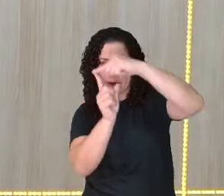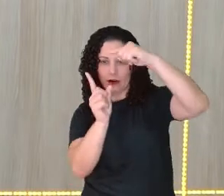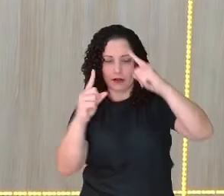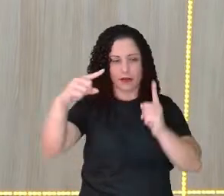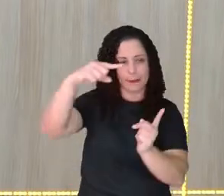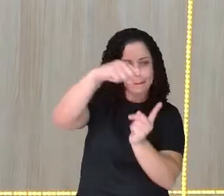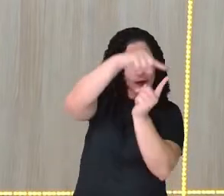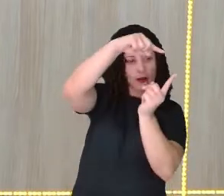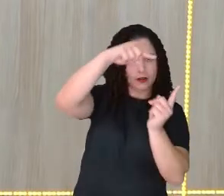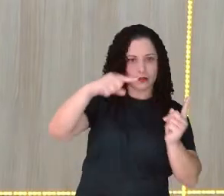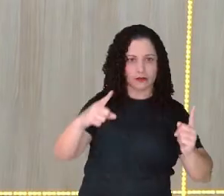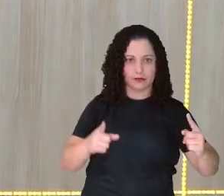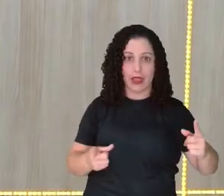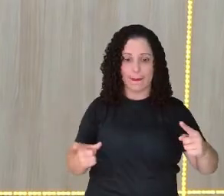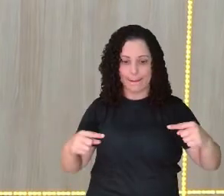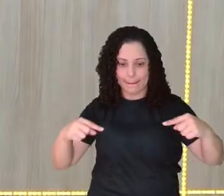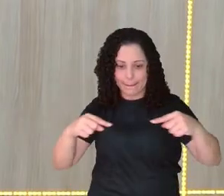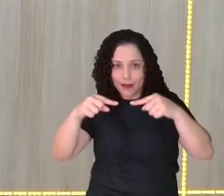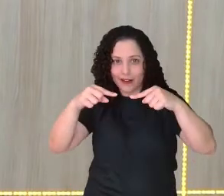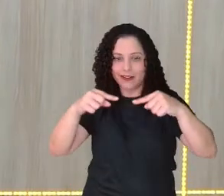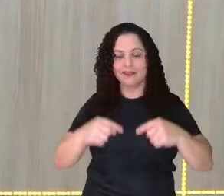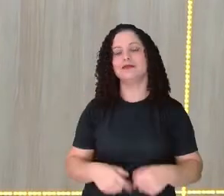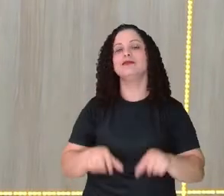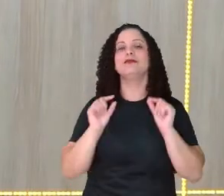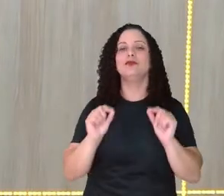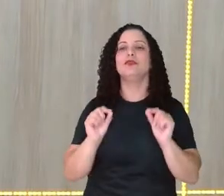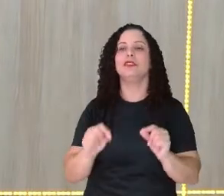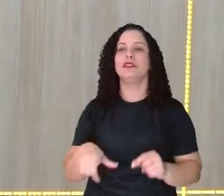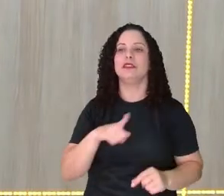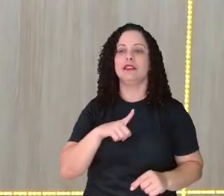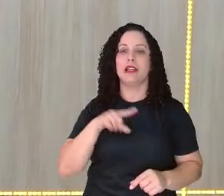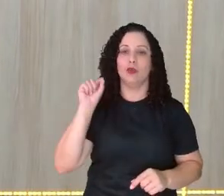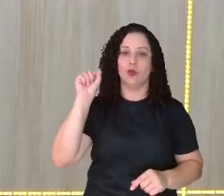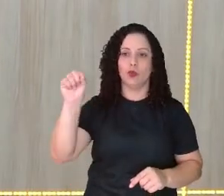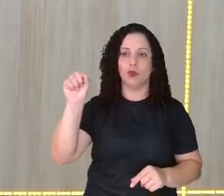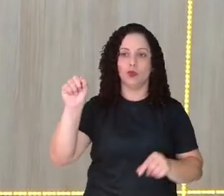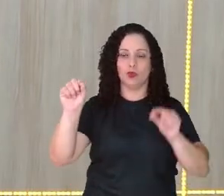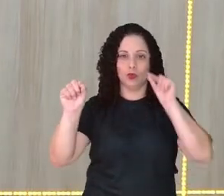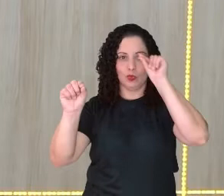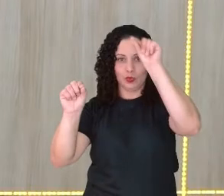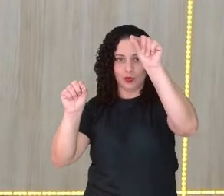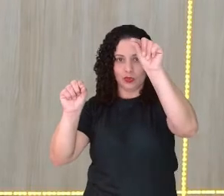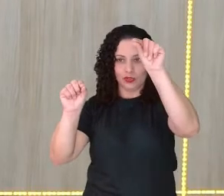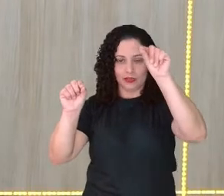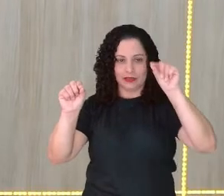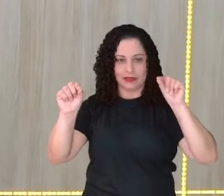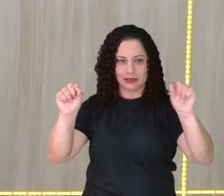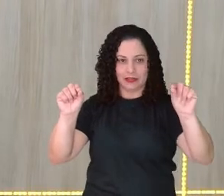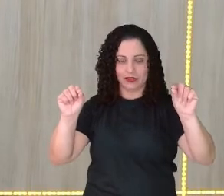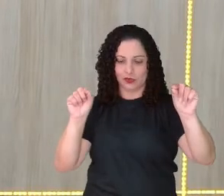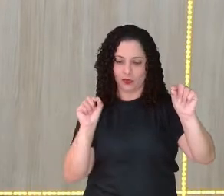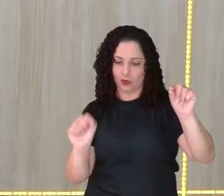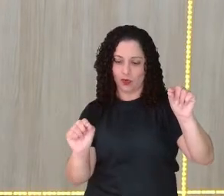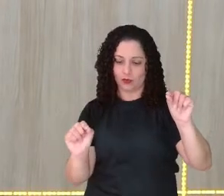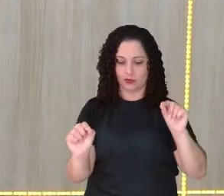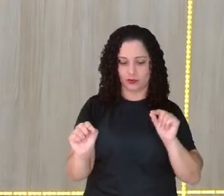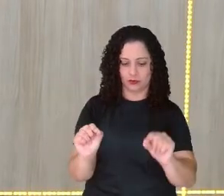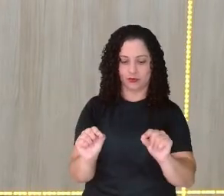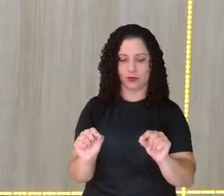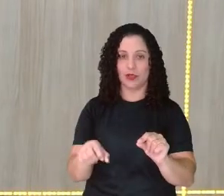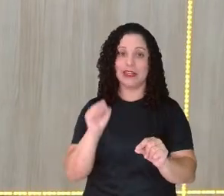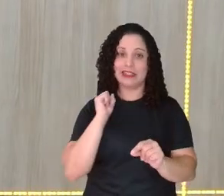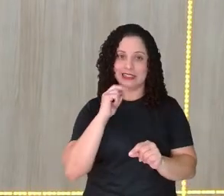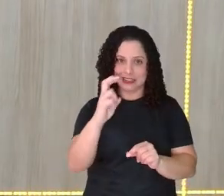entre esses lados, eu tenho aqui ó, um vértice, 2, 3, 4,